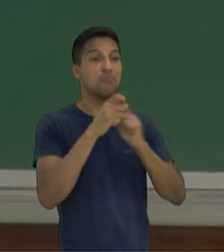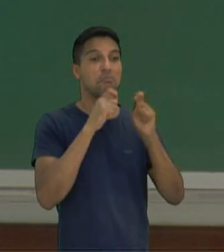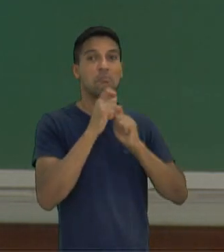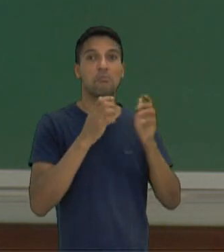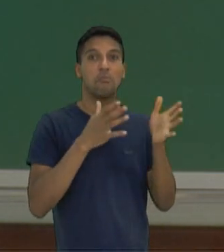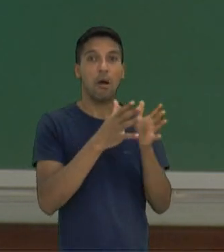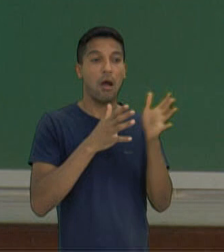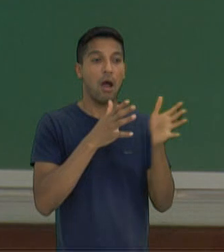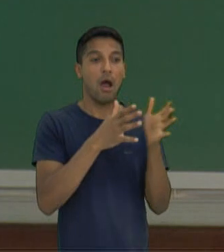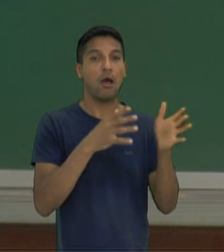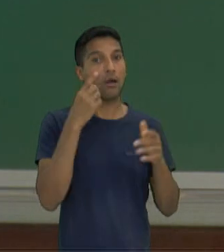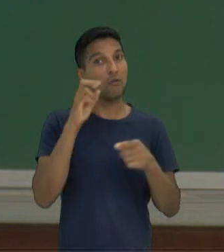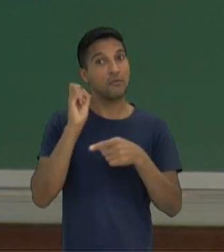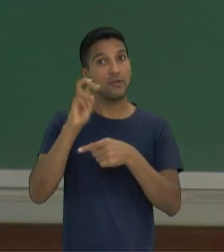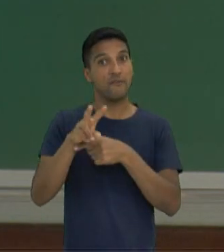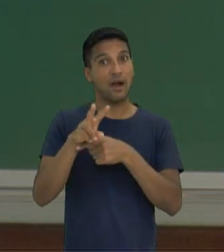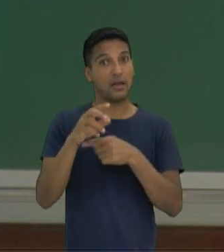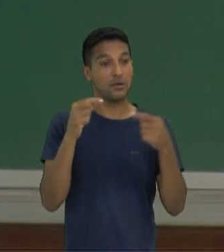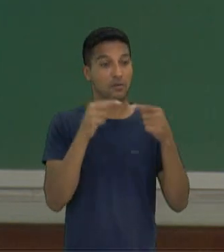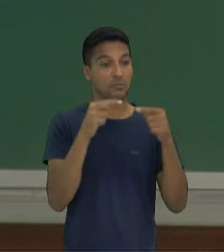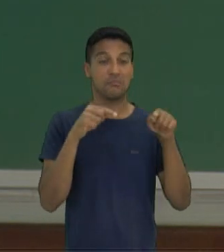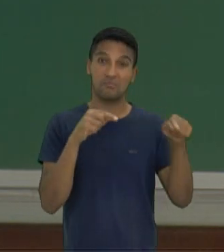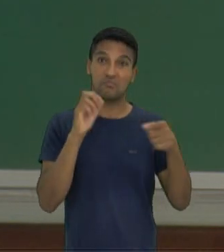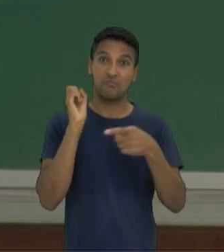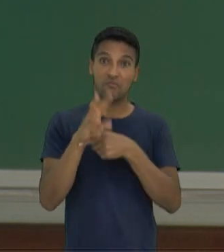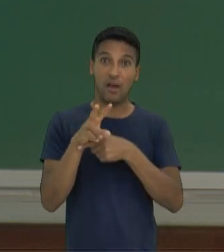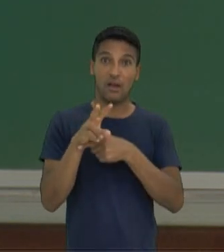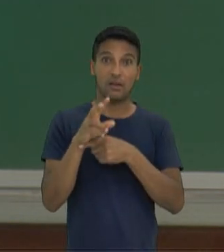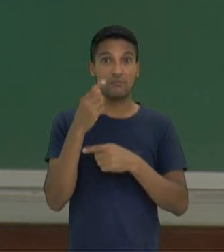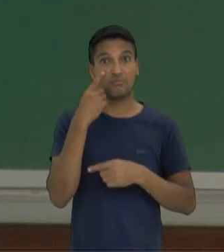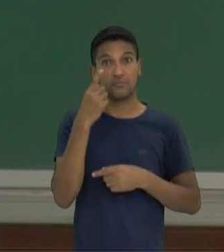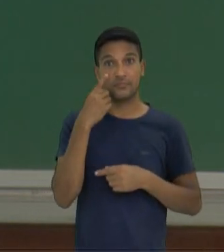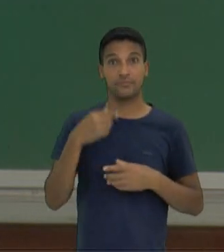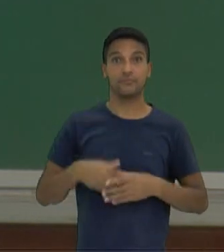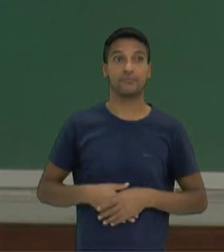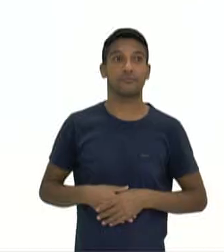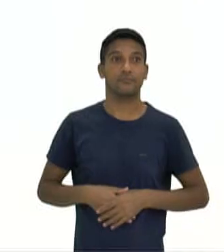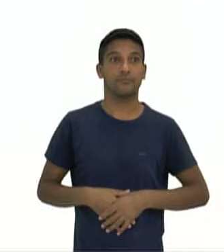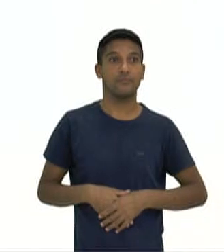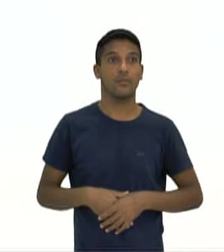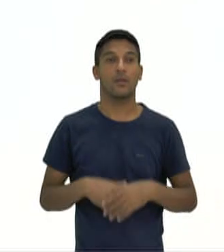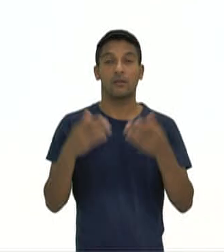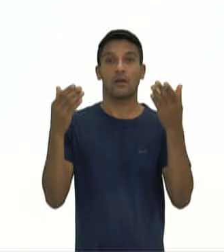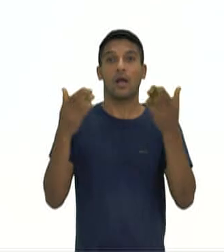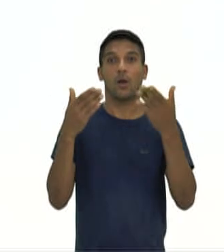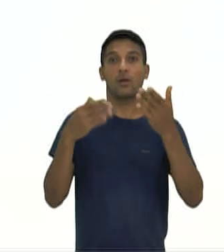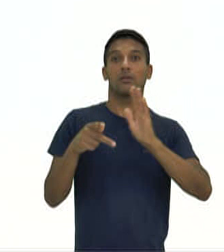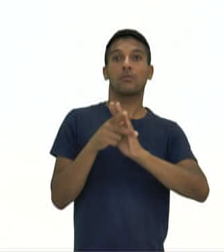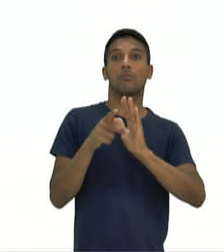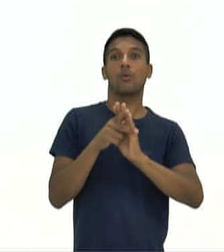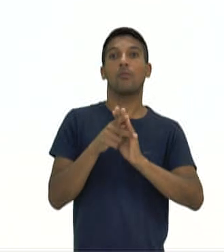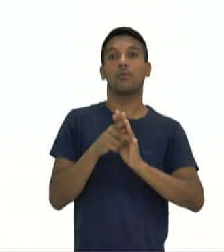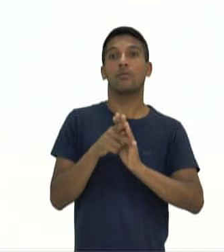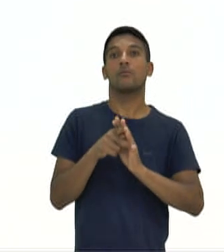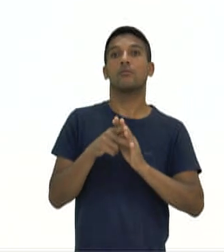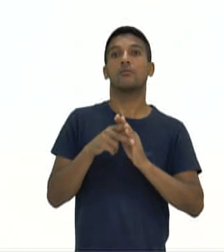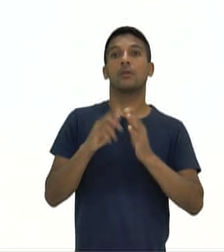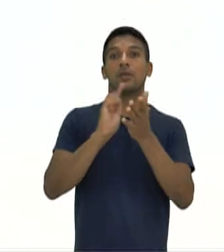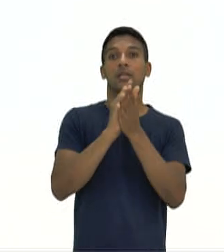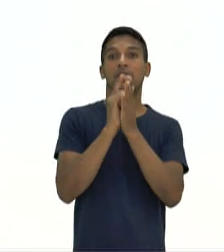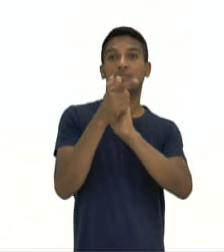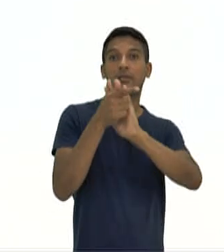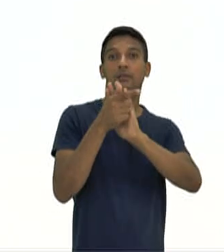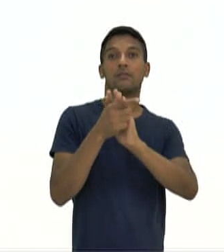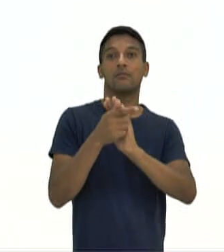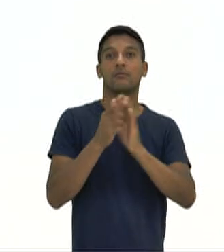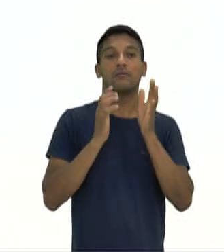para aquela vaga. Agora, quando falamos de entrevista no campo jornalístico, o gênero entrevista segue uma padronização.